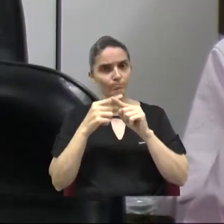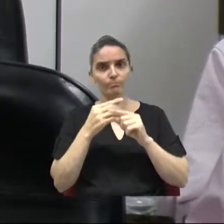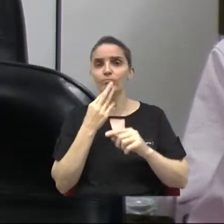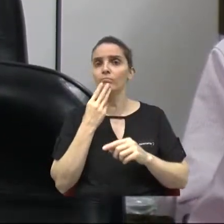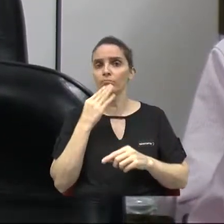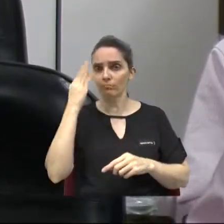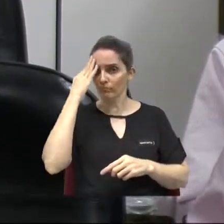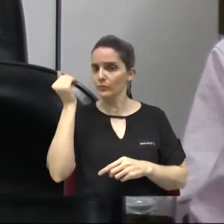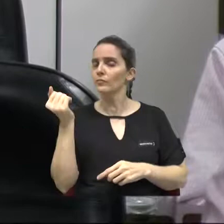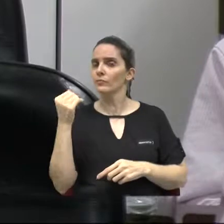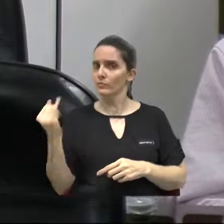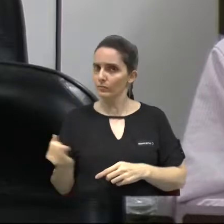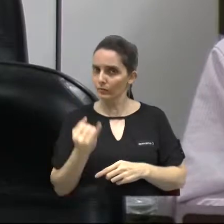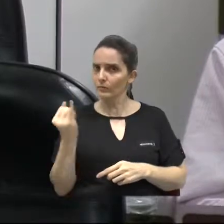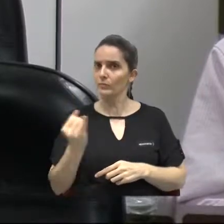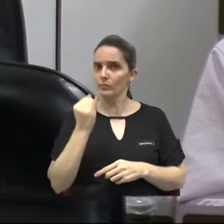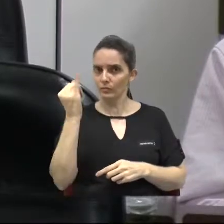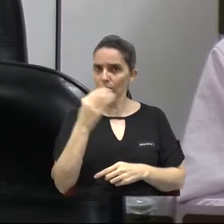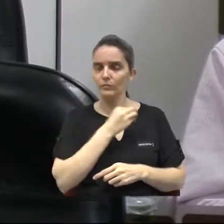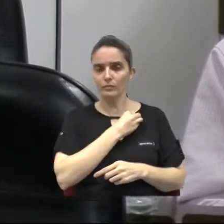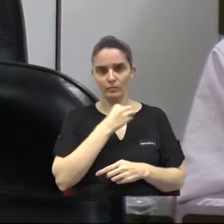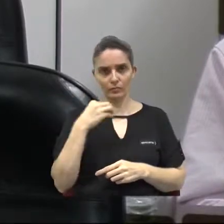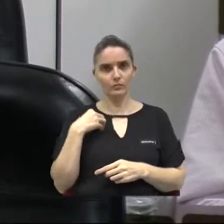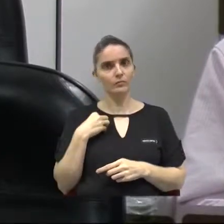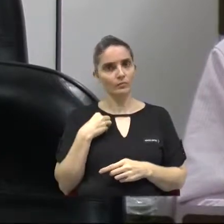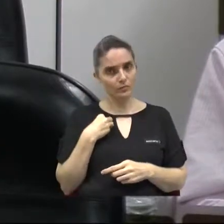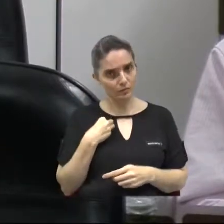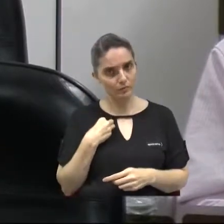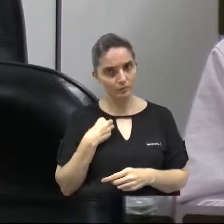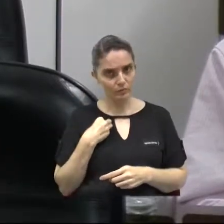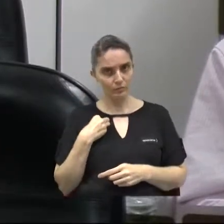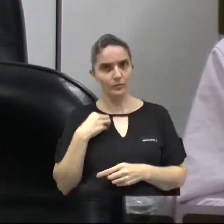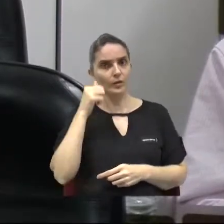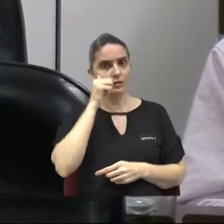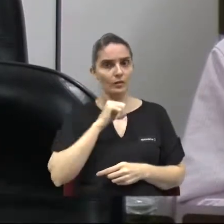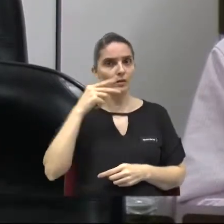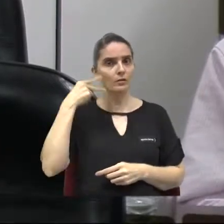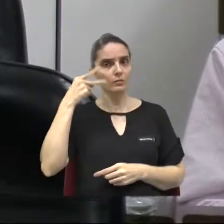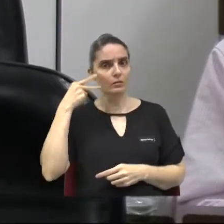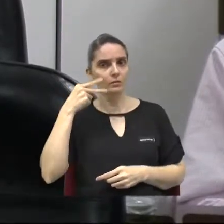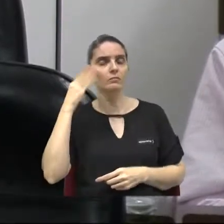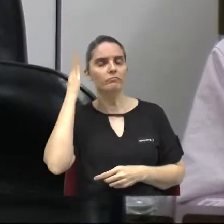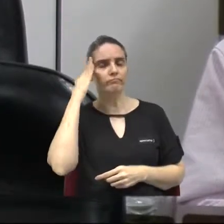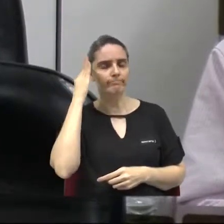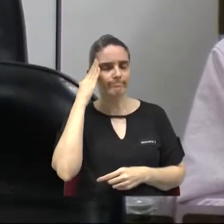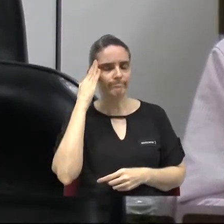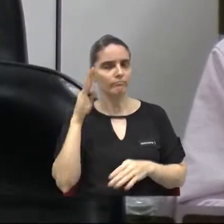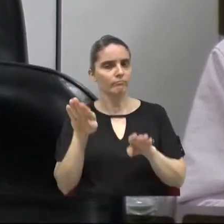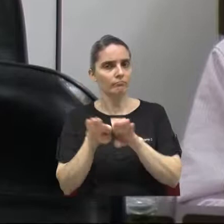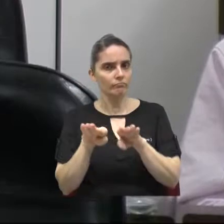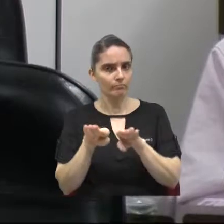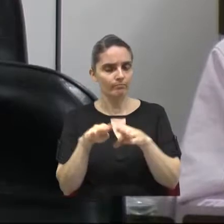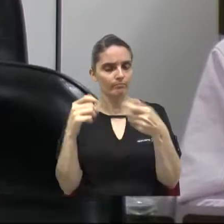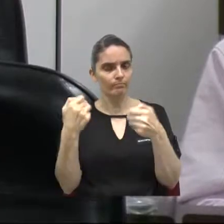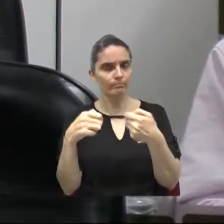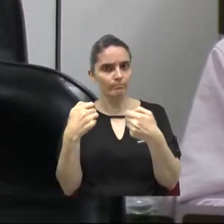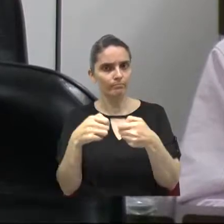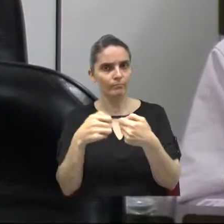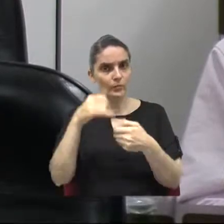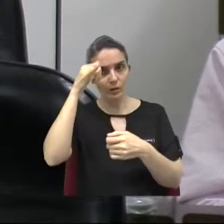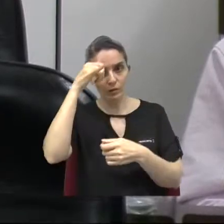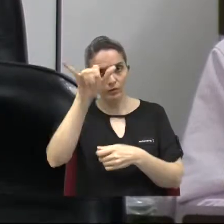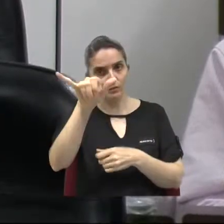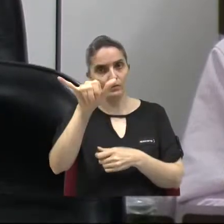importância desse exame e as vereadoras desta casa sabem o quanto é necessário a prevenção para